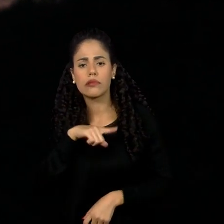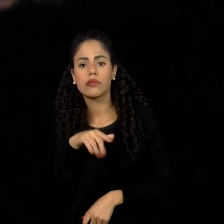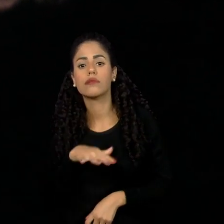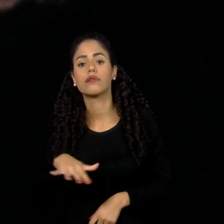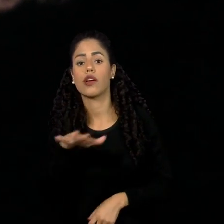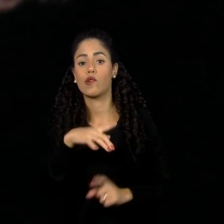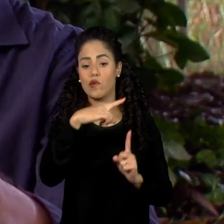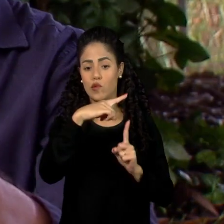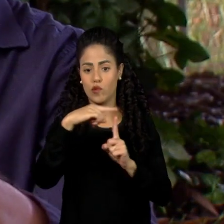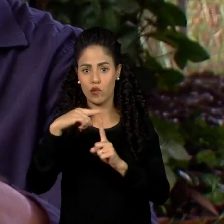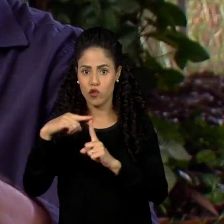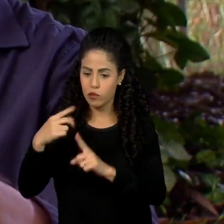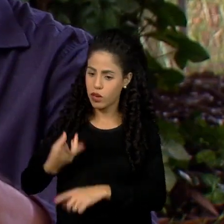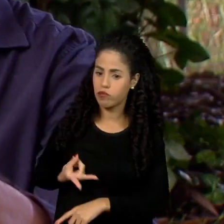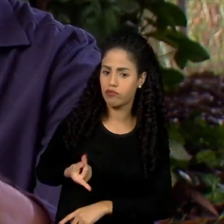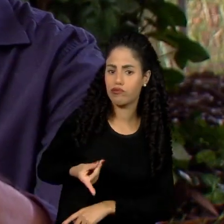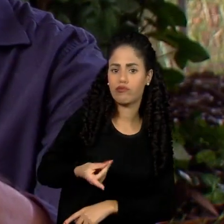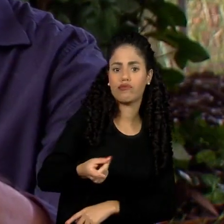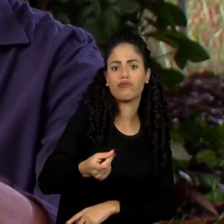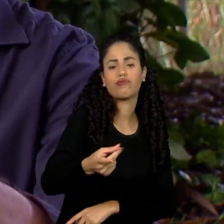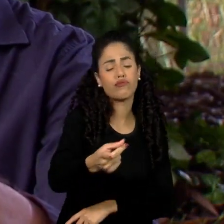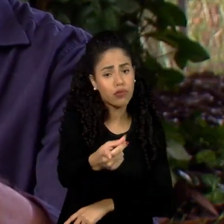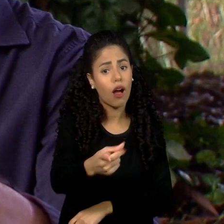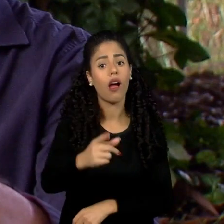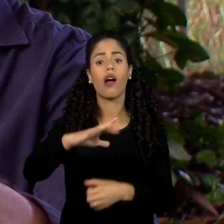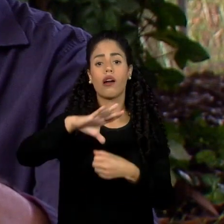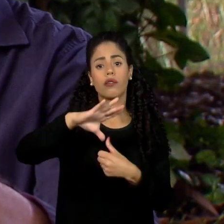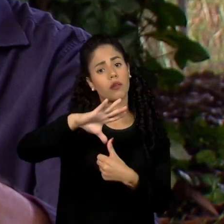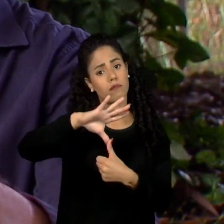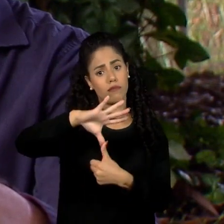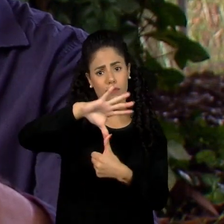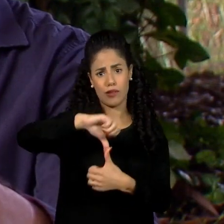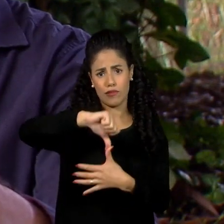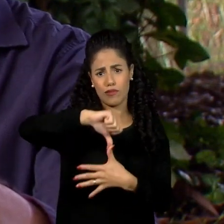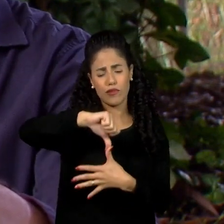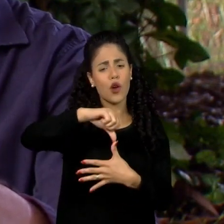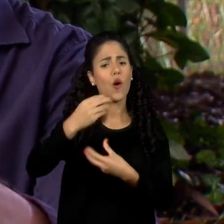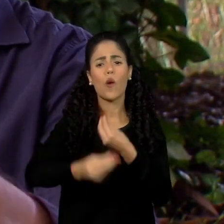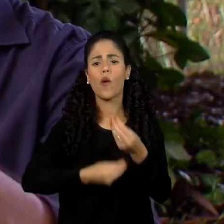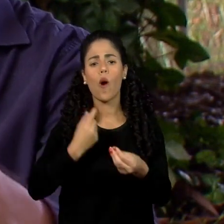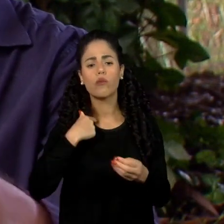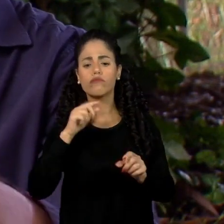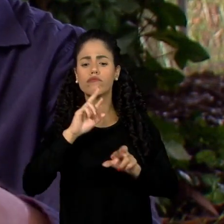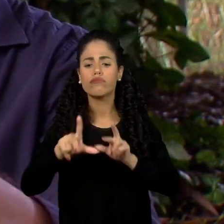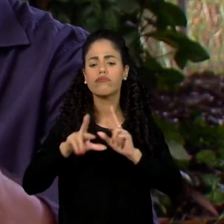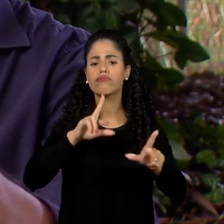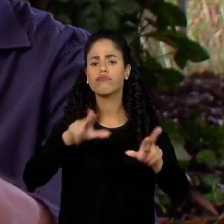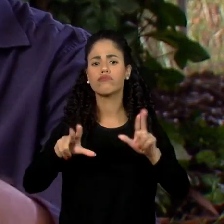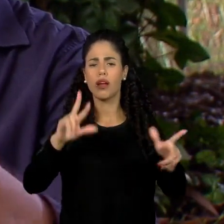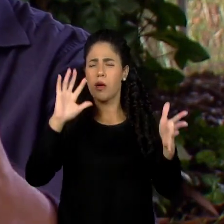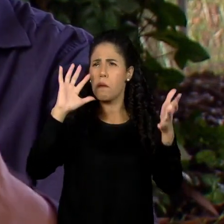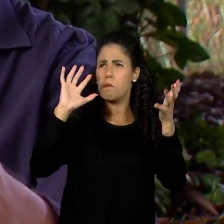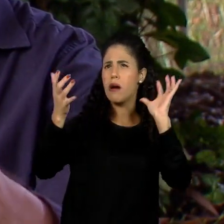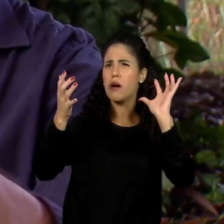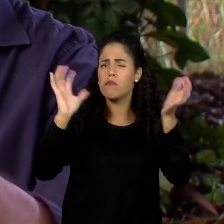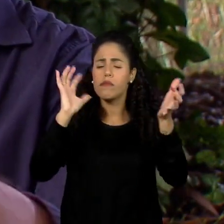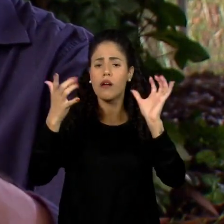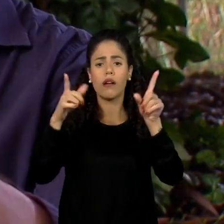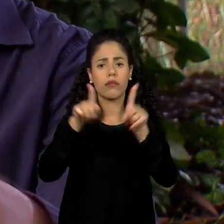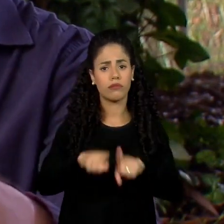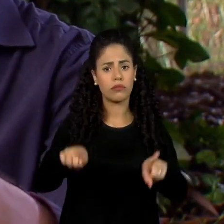das espécies ao longo da América do Sul podem ser explicadas por variáveis do clima, temperatura,